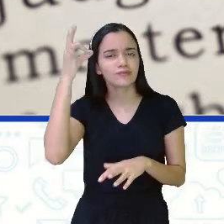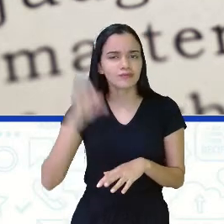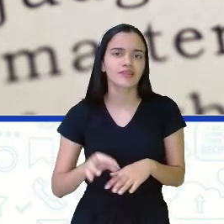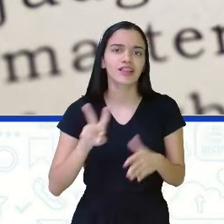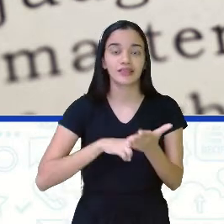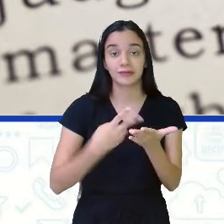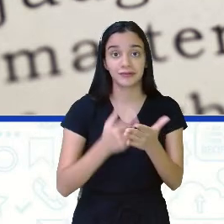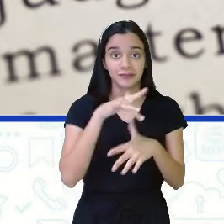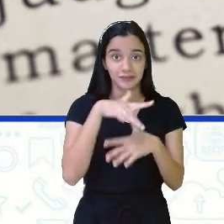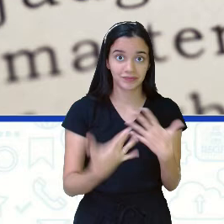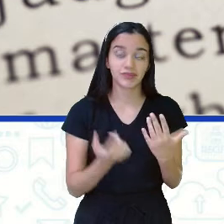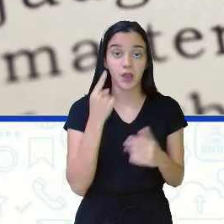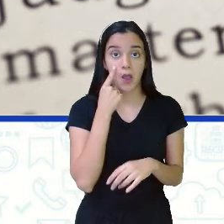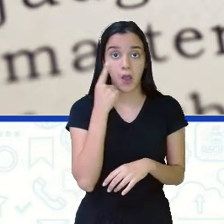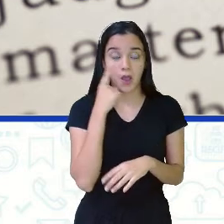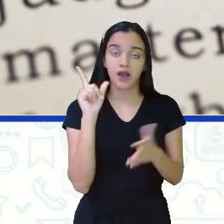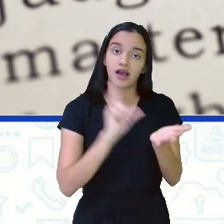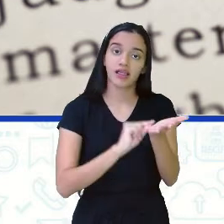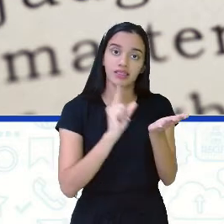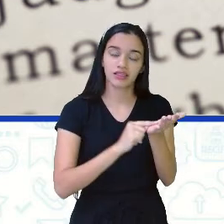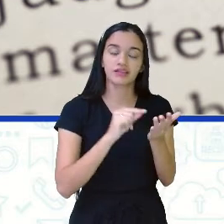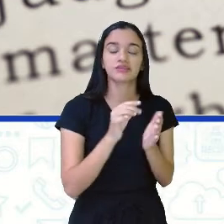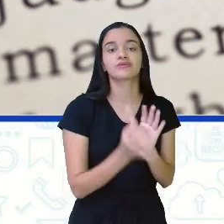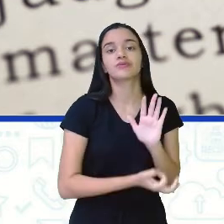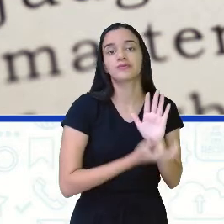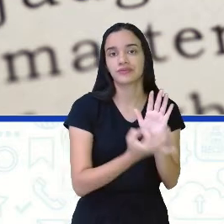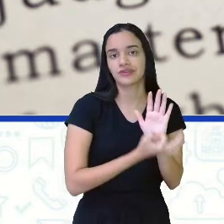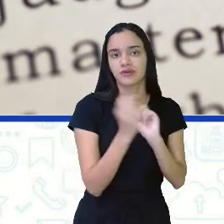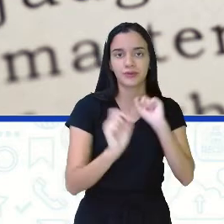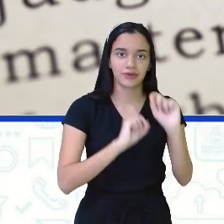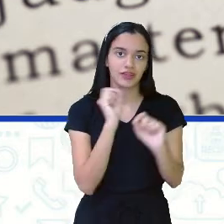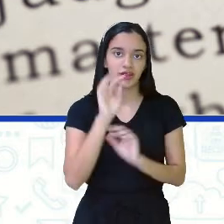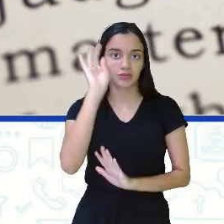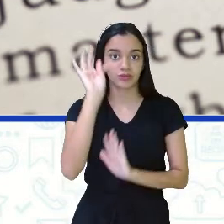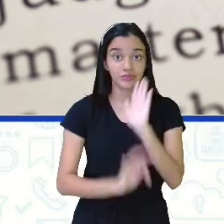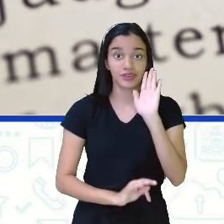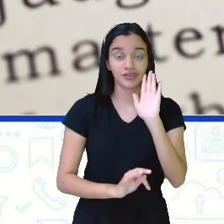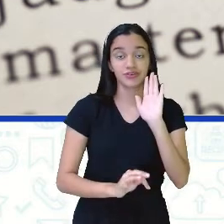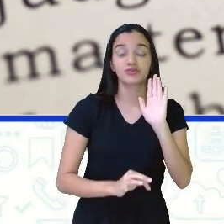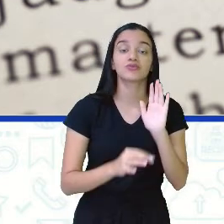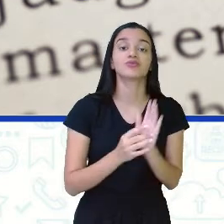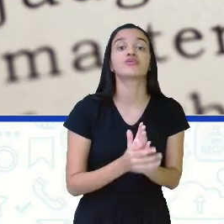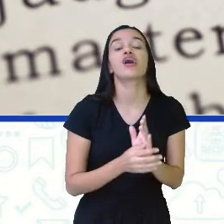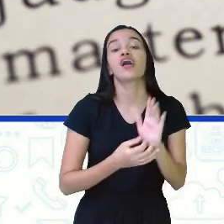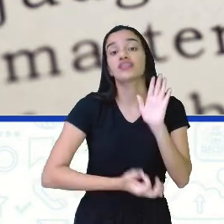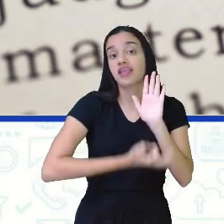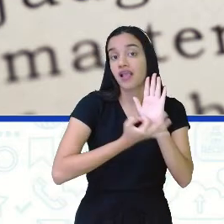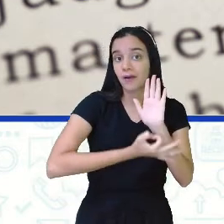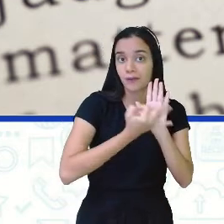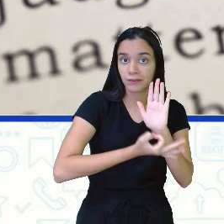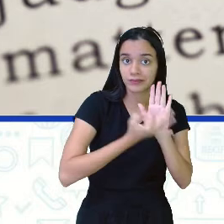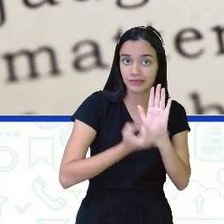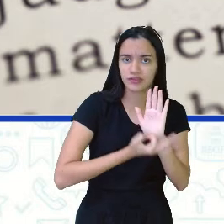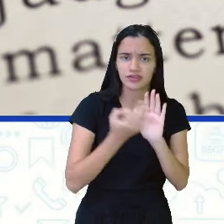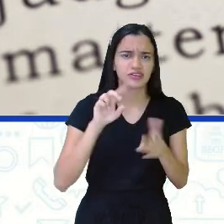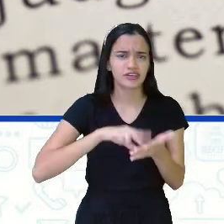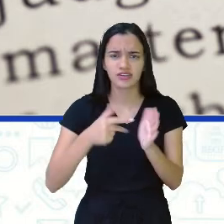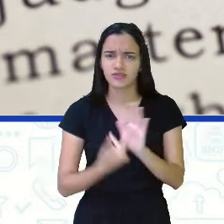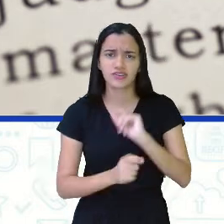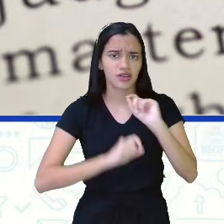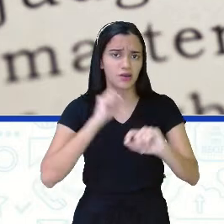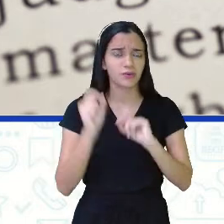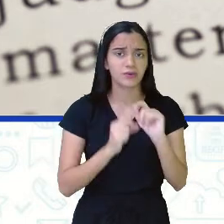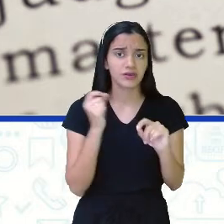na tradução. Ó. Artigo de opinião é um texto dissertativo, argumentativo. O que isso quer dizer? Quer dizer que